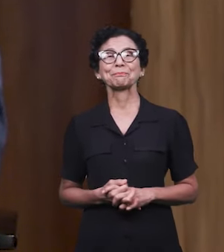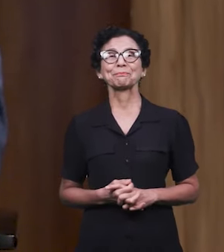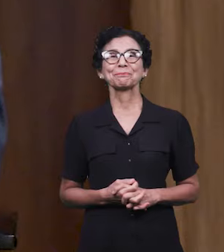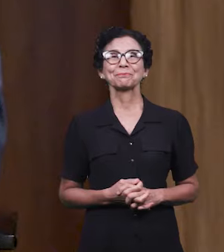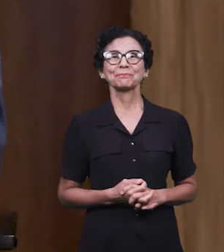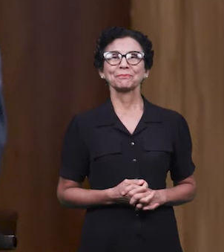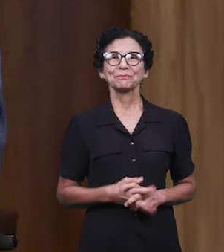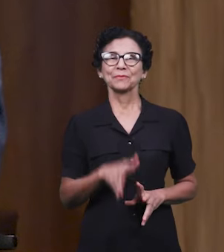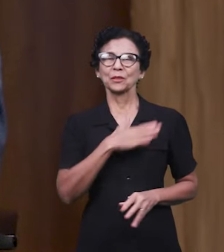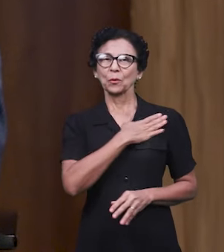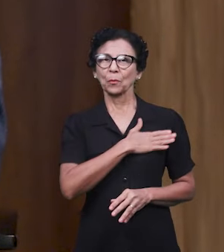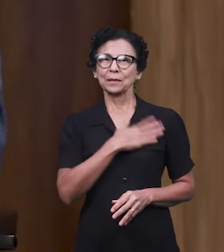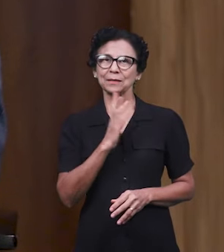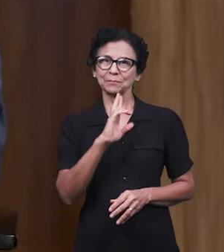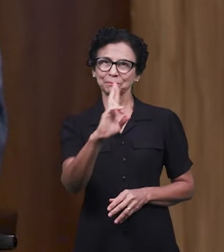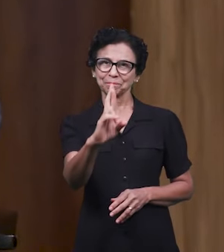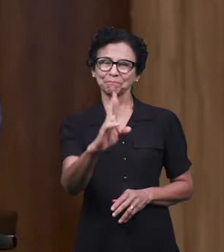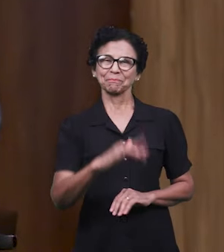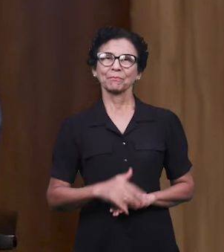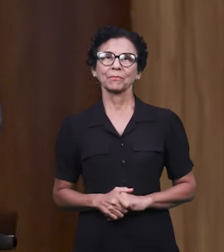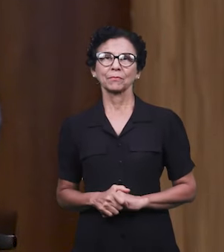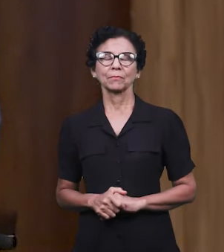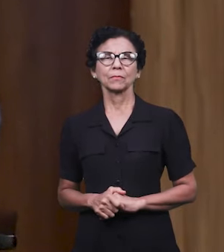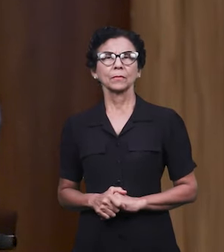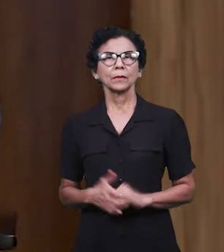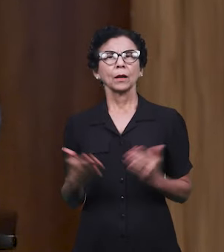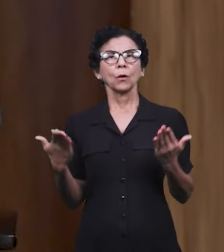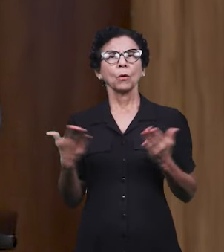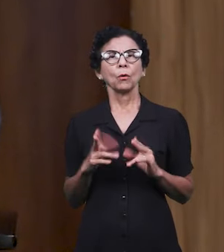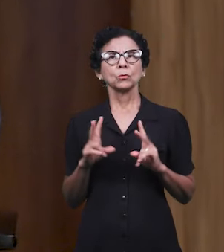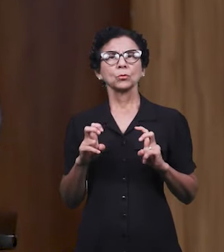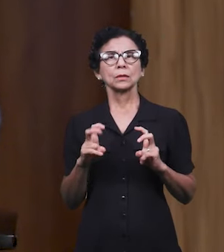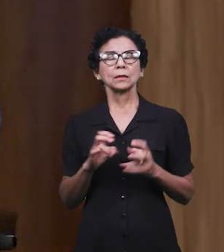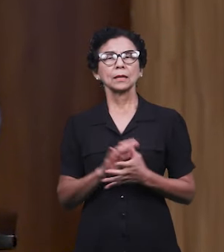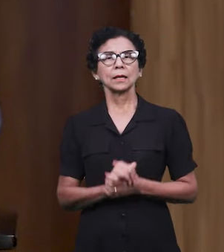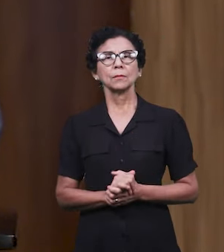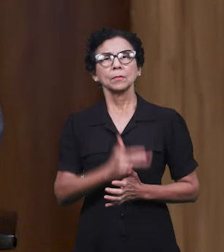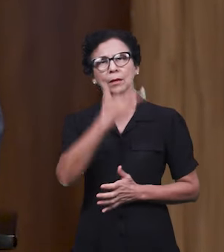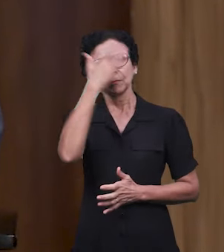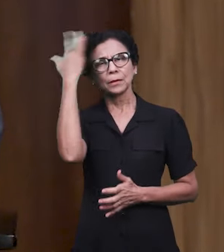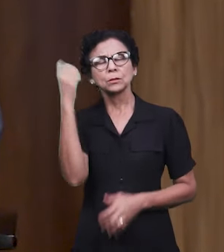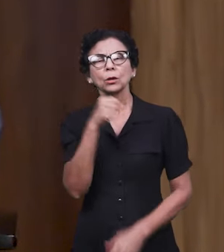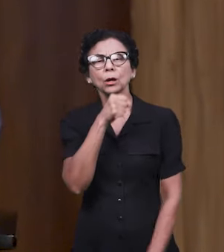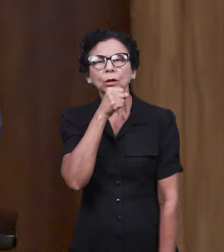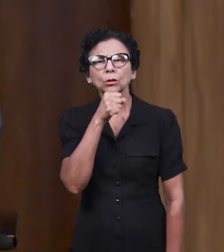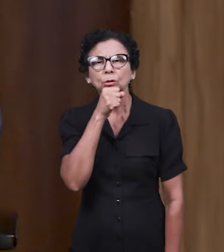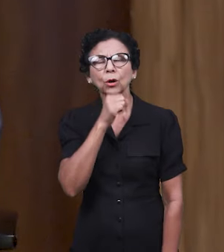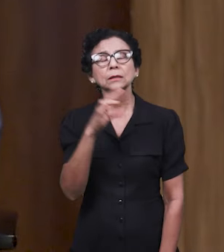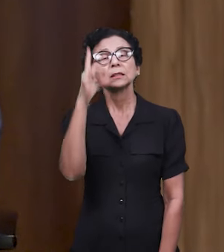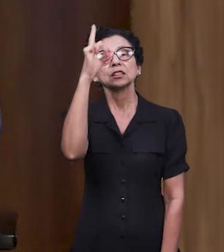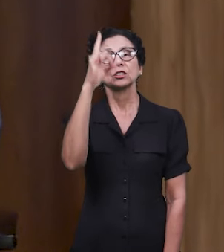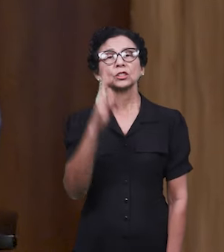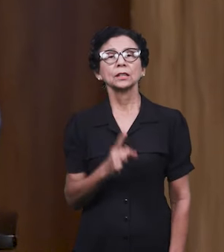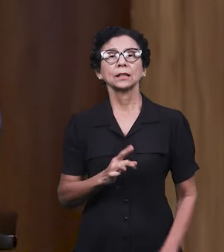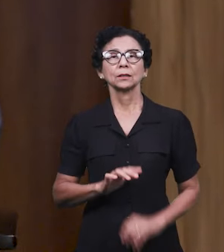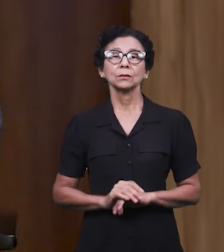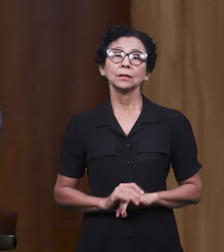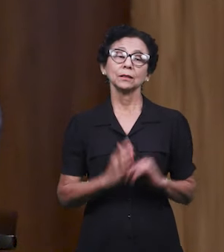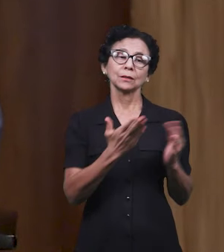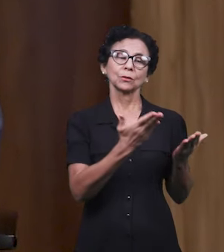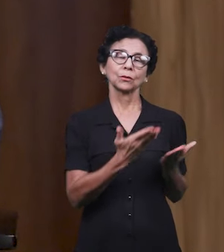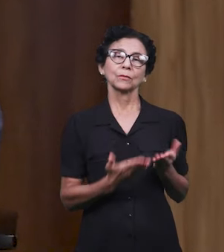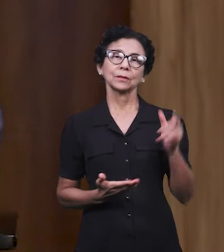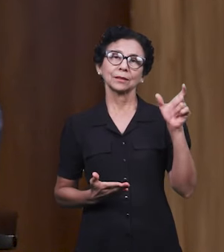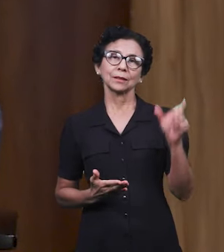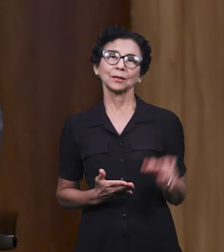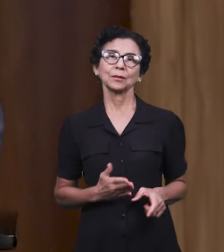momentododireito@presbiterio.org.br. Será um prazer respondê-lo. Hoje vamos falar um pouco sobre o direito da pessoa idosa. E para falar conosco sobre esse assunto, nós